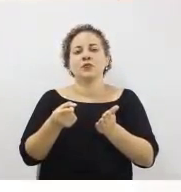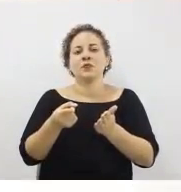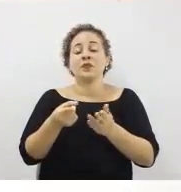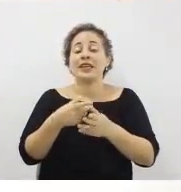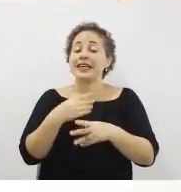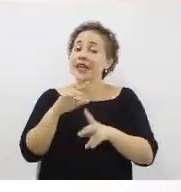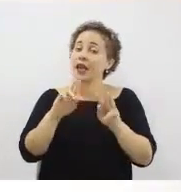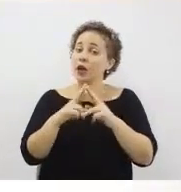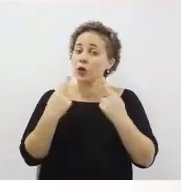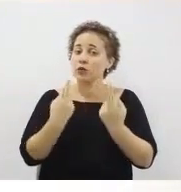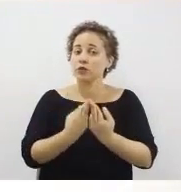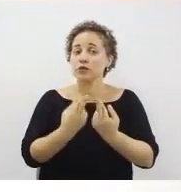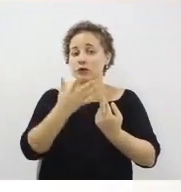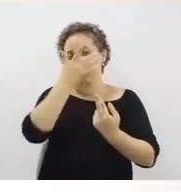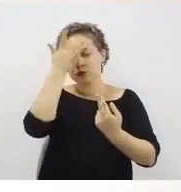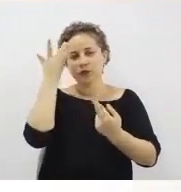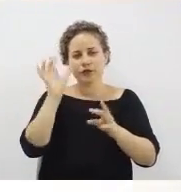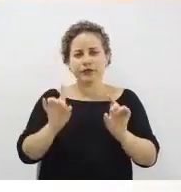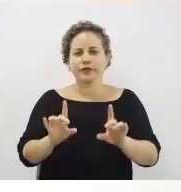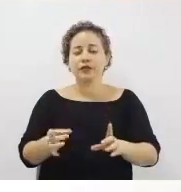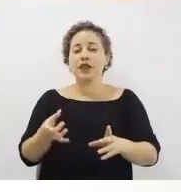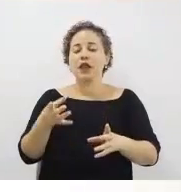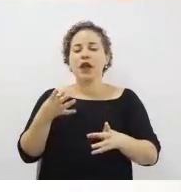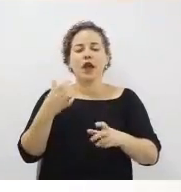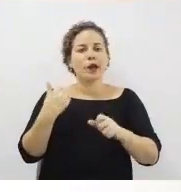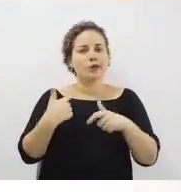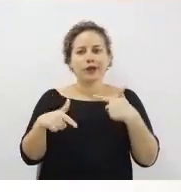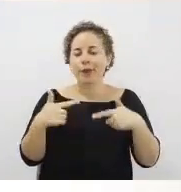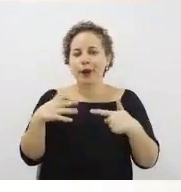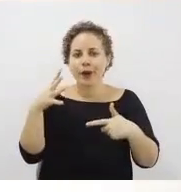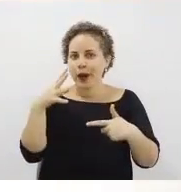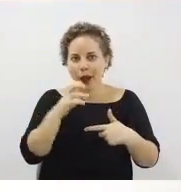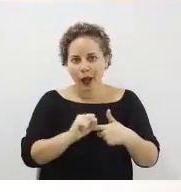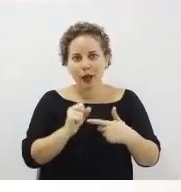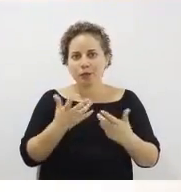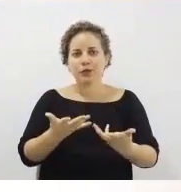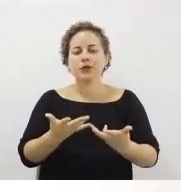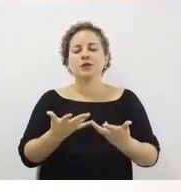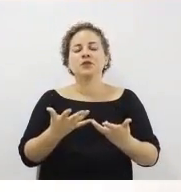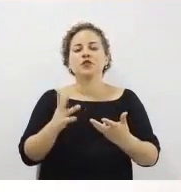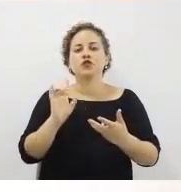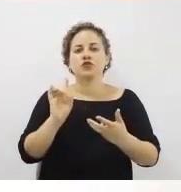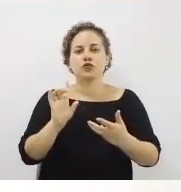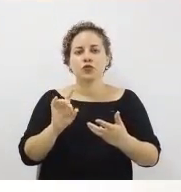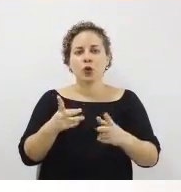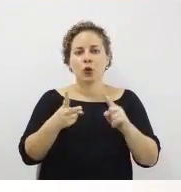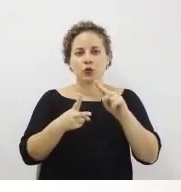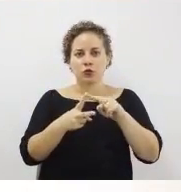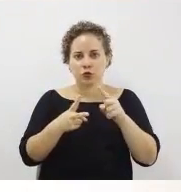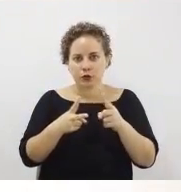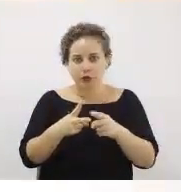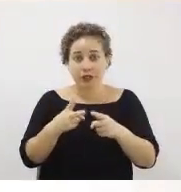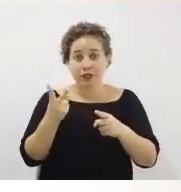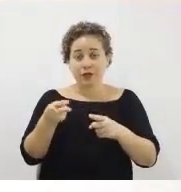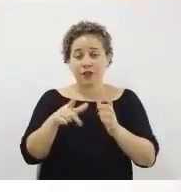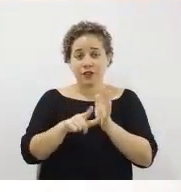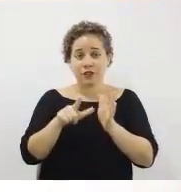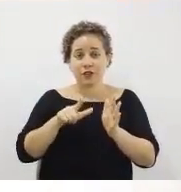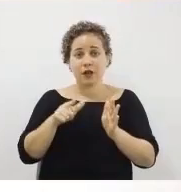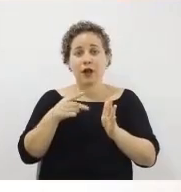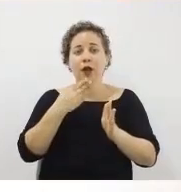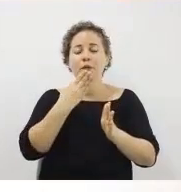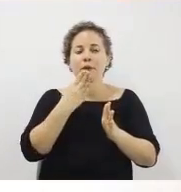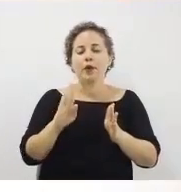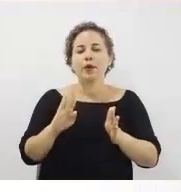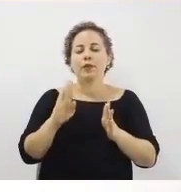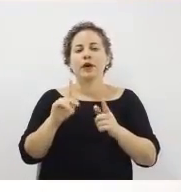Vamos agora, gente, a um exercício muito rápido, só para falar sobre os dois princípios que eu citei antes, de promessa de prazos